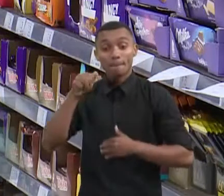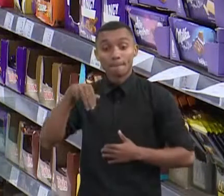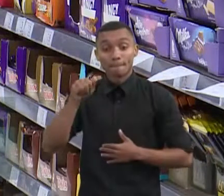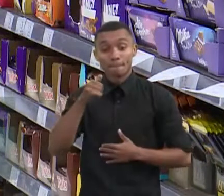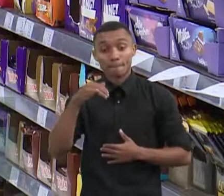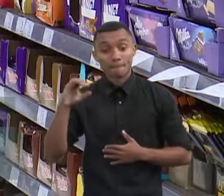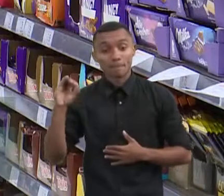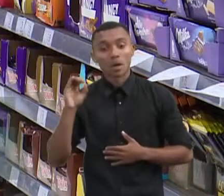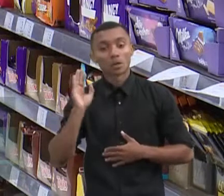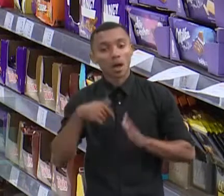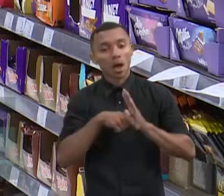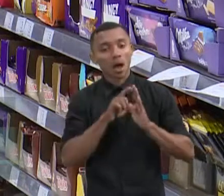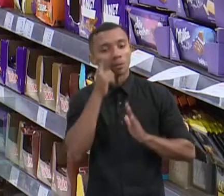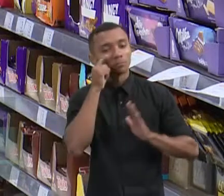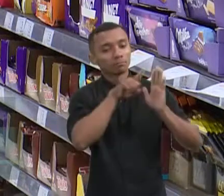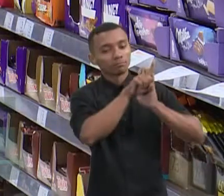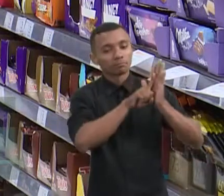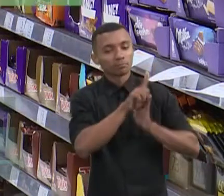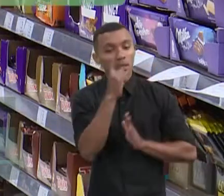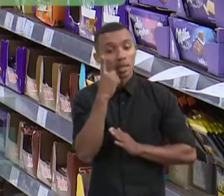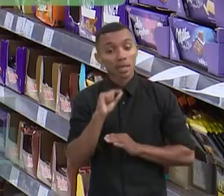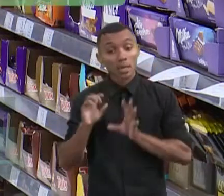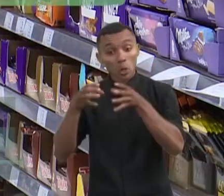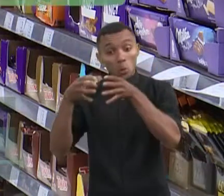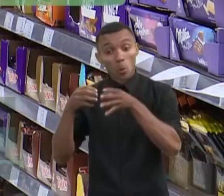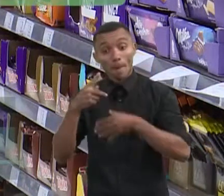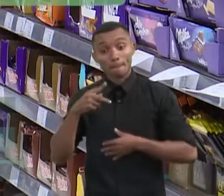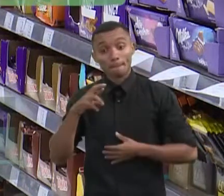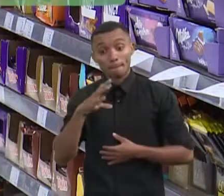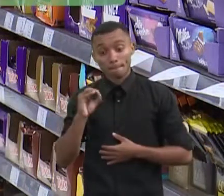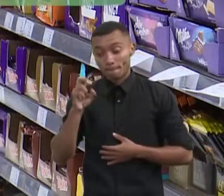itens pesquisados pelo Procon passaram de